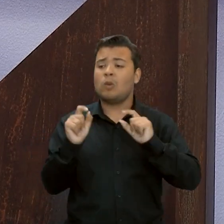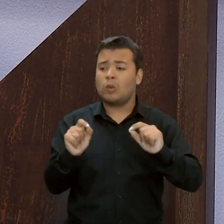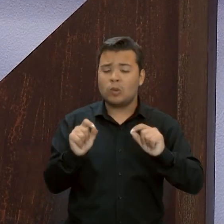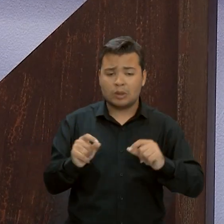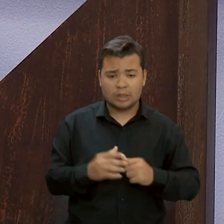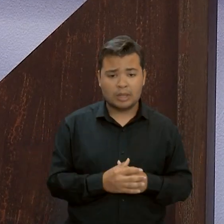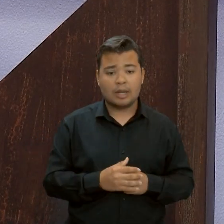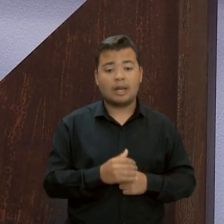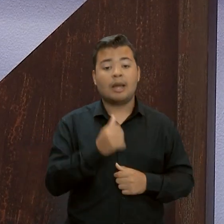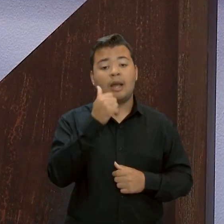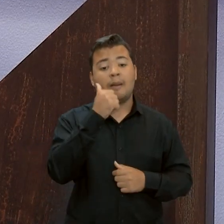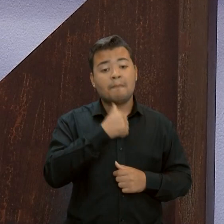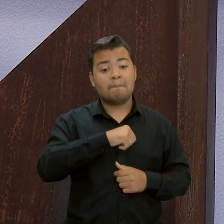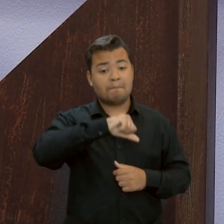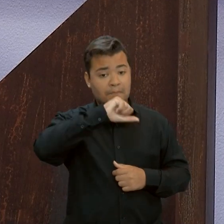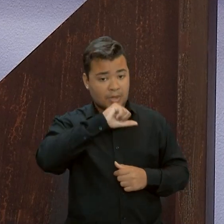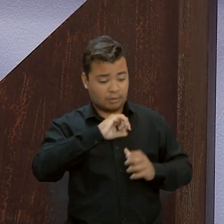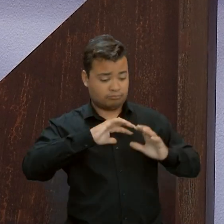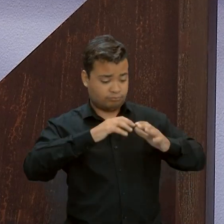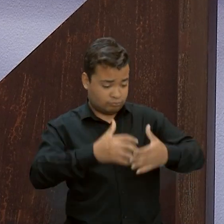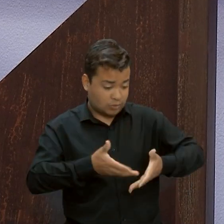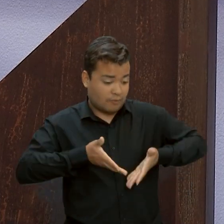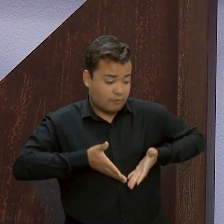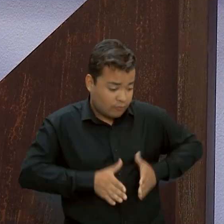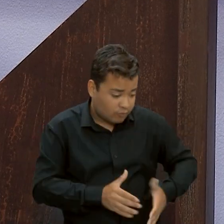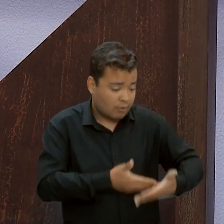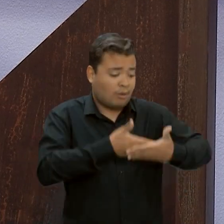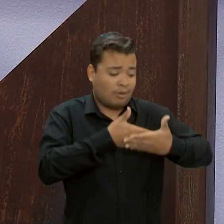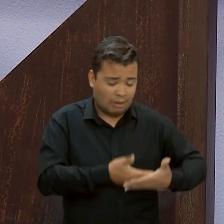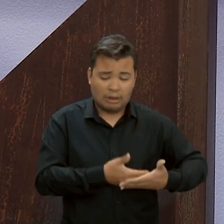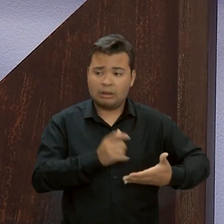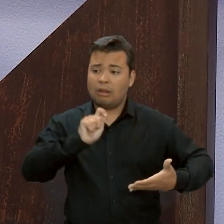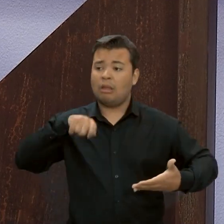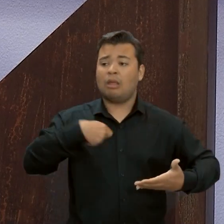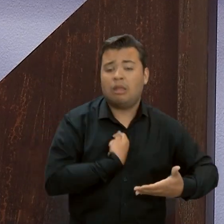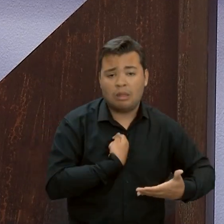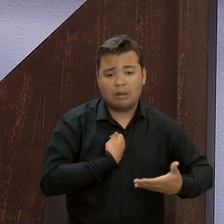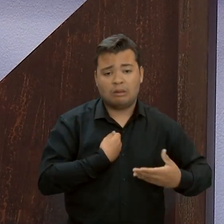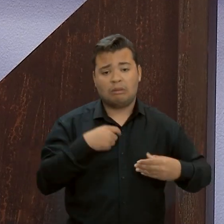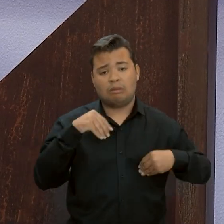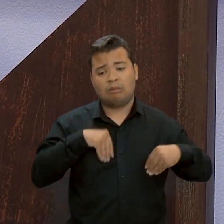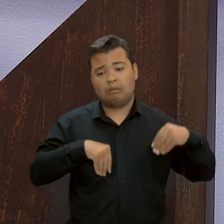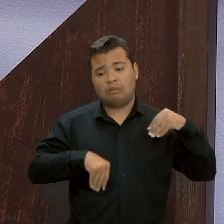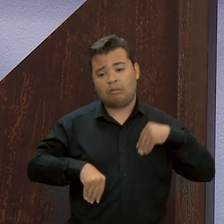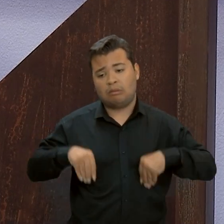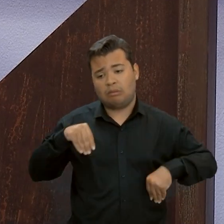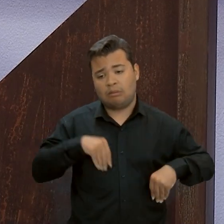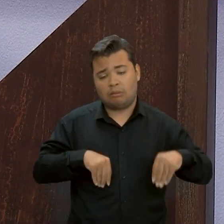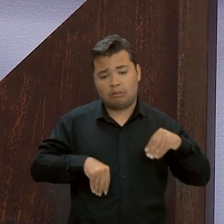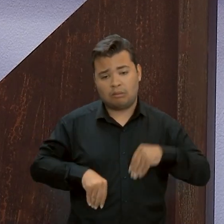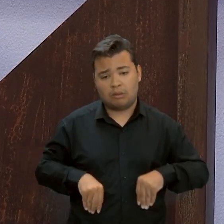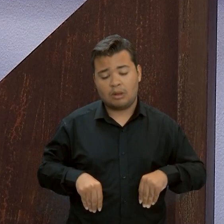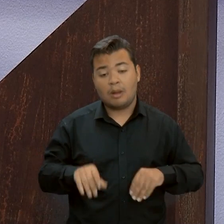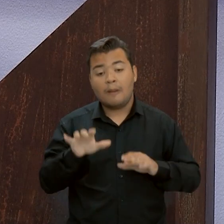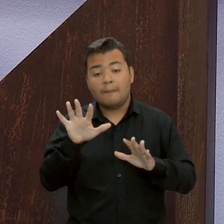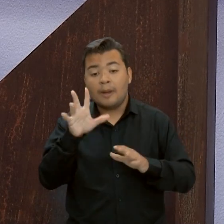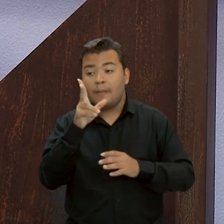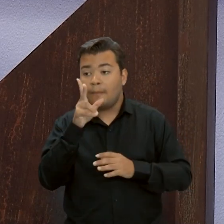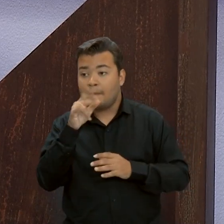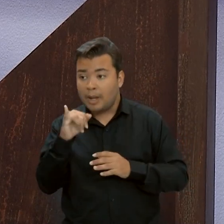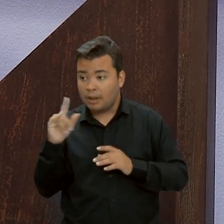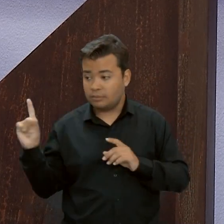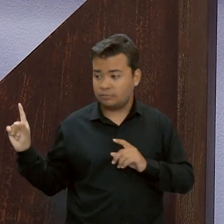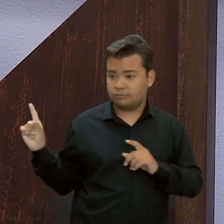causa daquele momento que está passando. E o pai estando junto é bom com esse apoio para ela também,